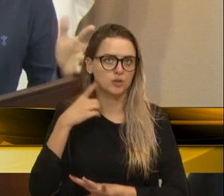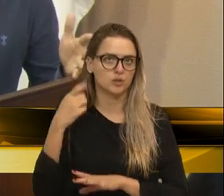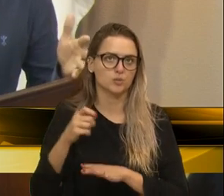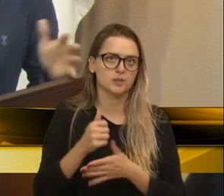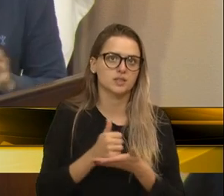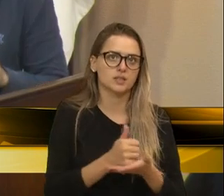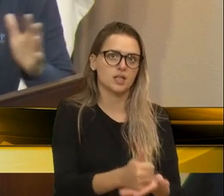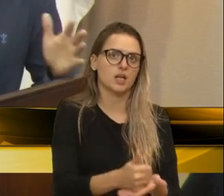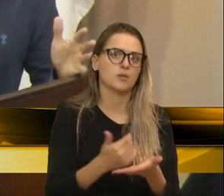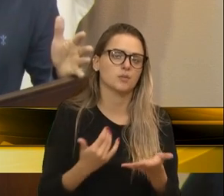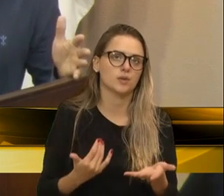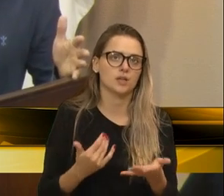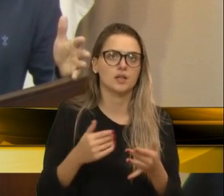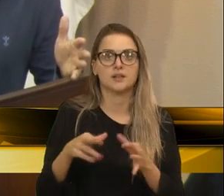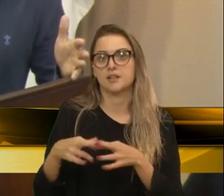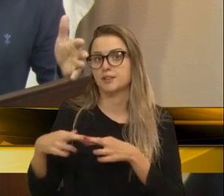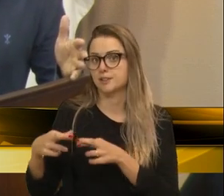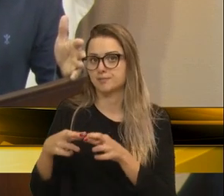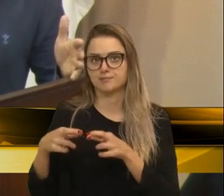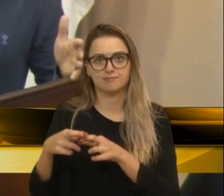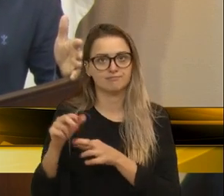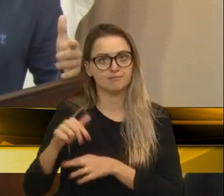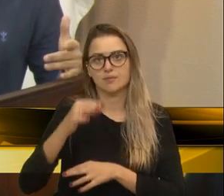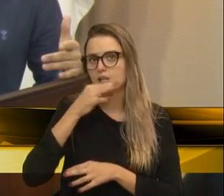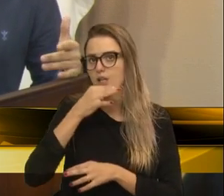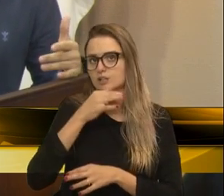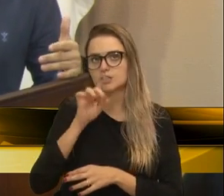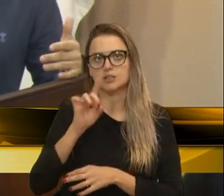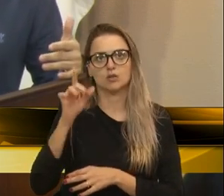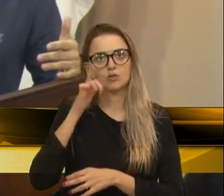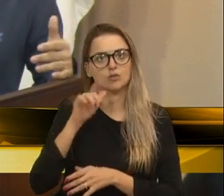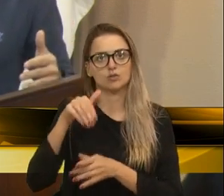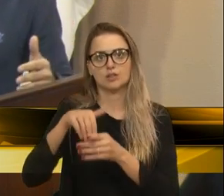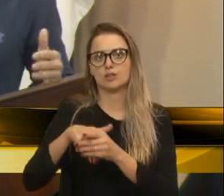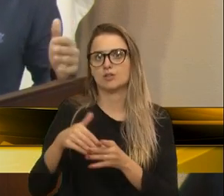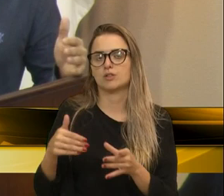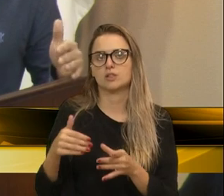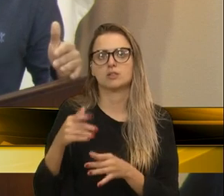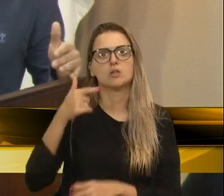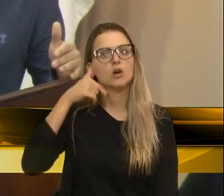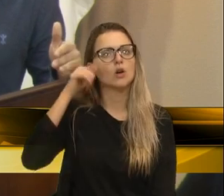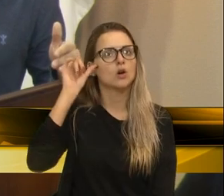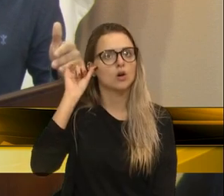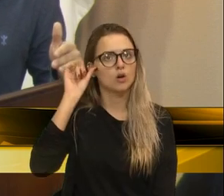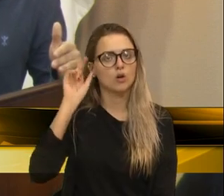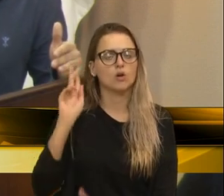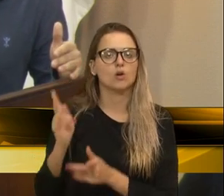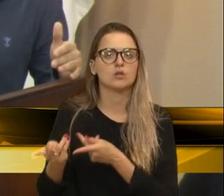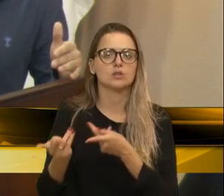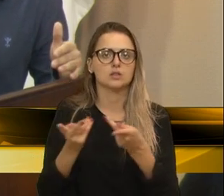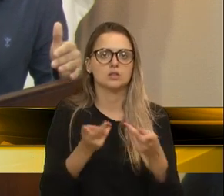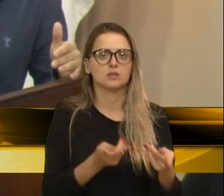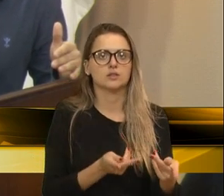região, que foram eleitos. Infelizmente, Caxias do Sul não elegeu. Vereador Bandeira, ontem nós estivemos no gabinete do